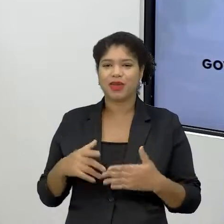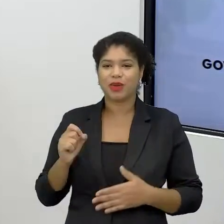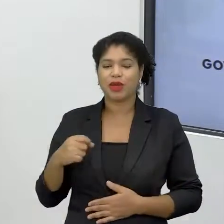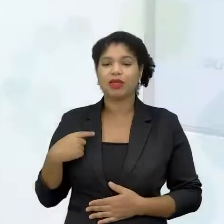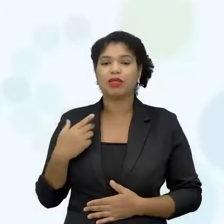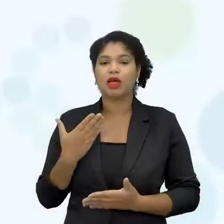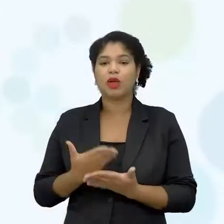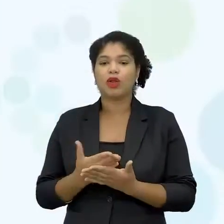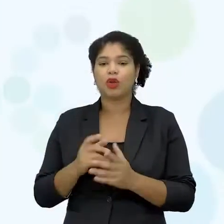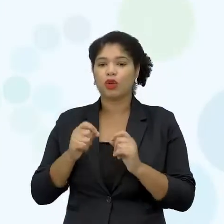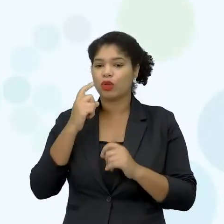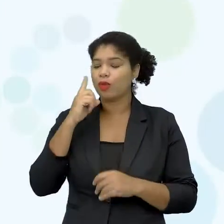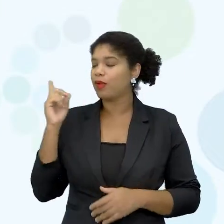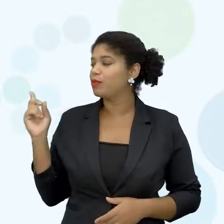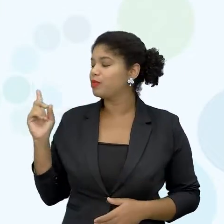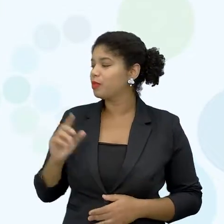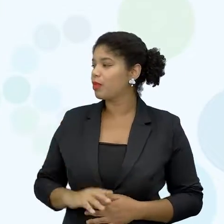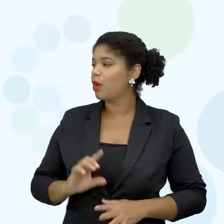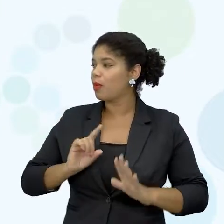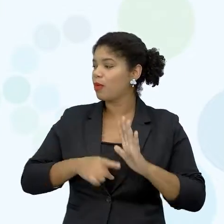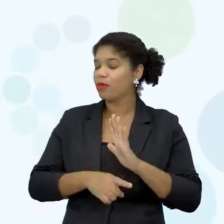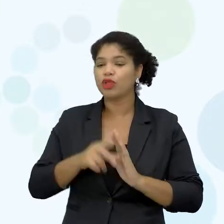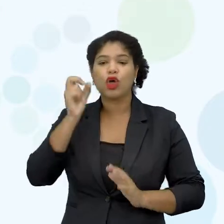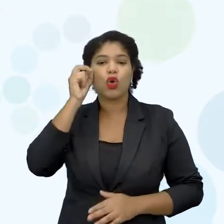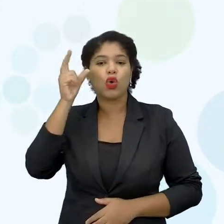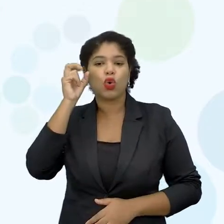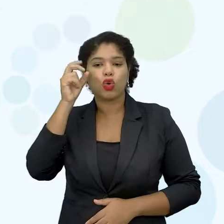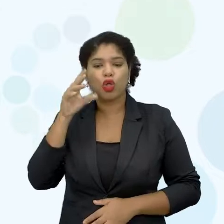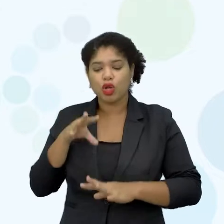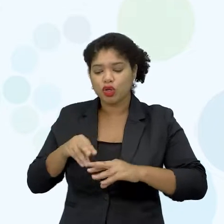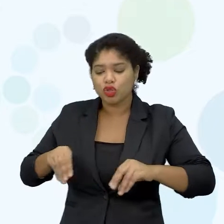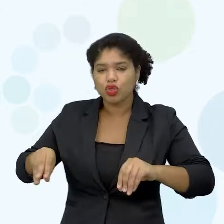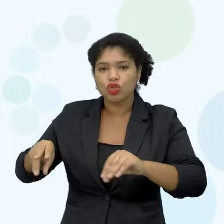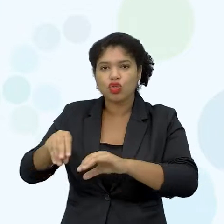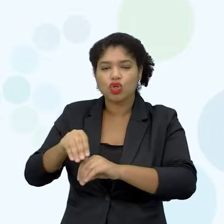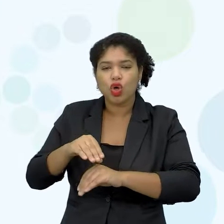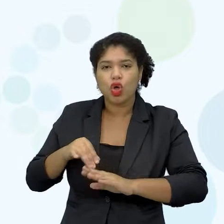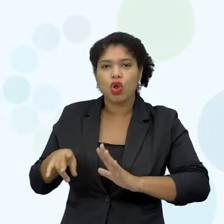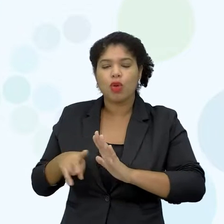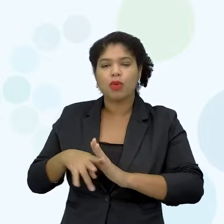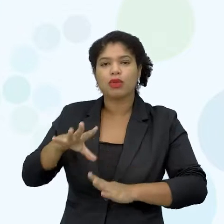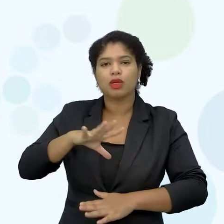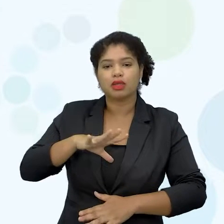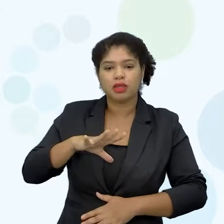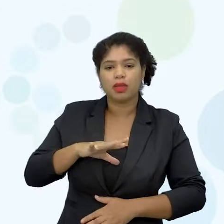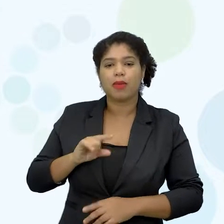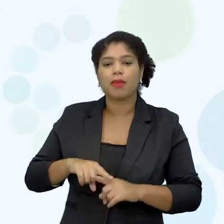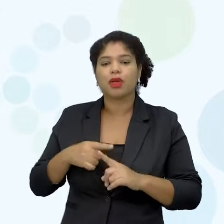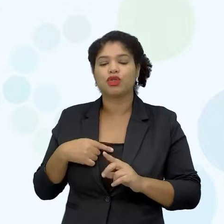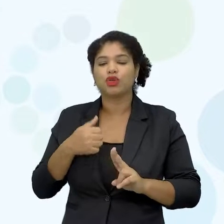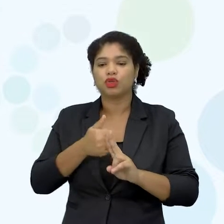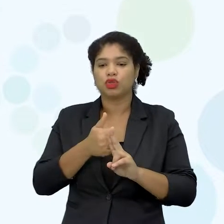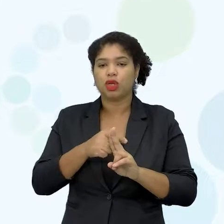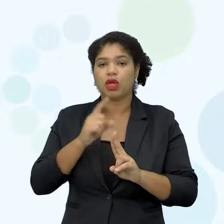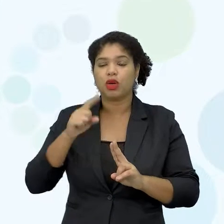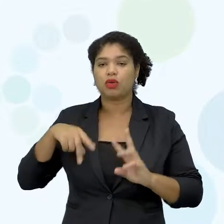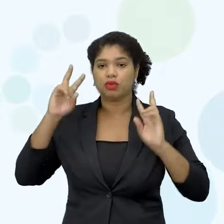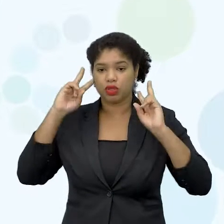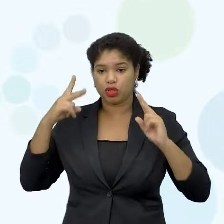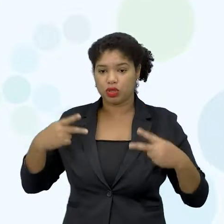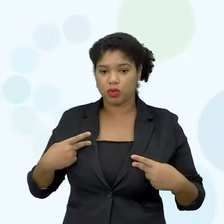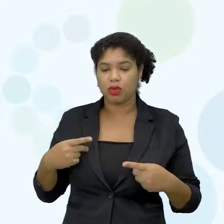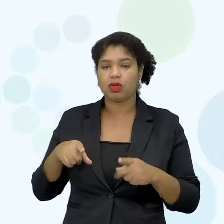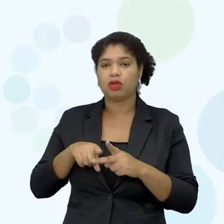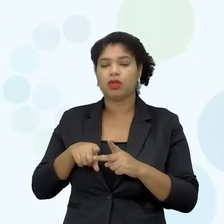estamos falando aí do nosso aprofundamento, a cultura do solo do campo à cidade. A nossa unidade curricular é o indivíduo e o